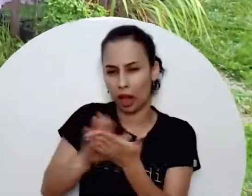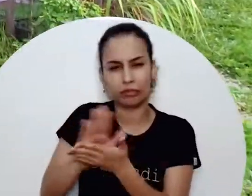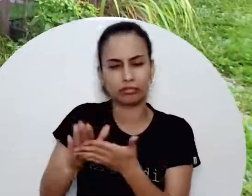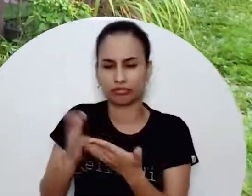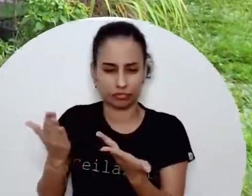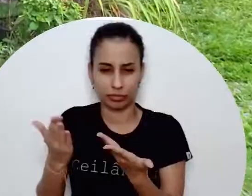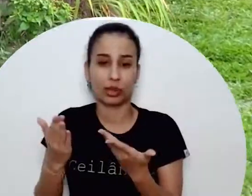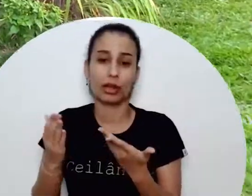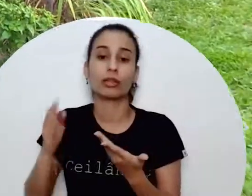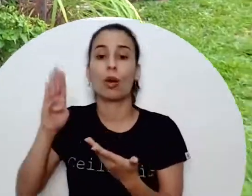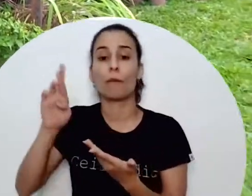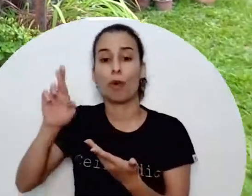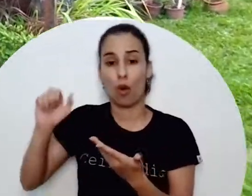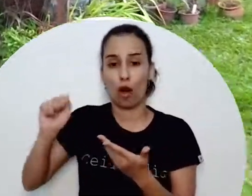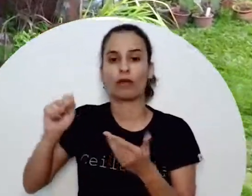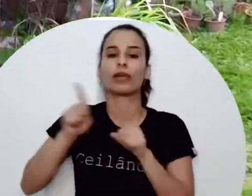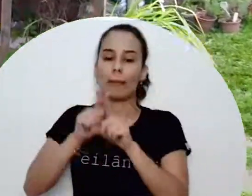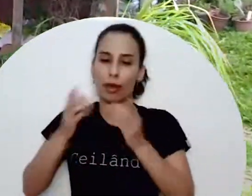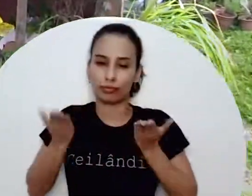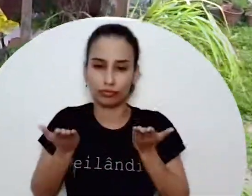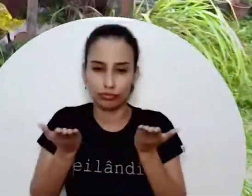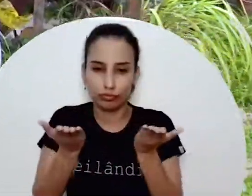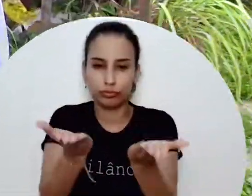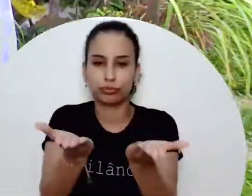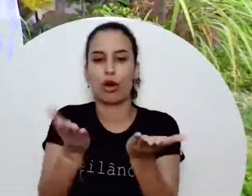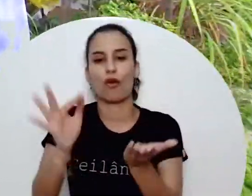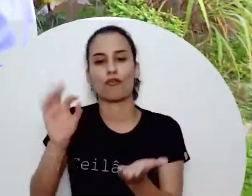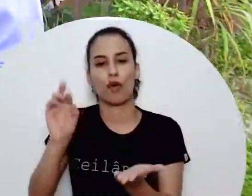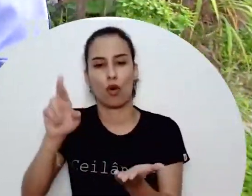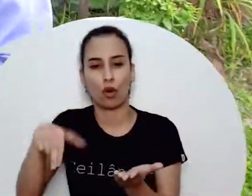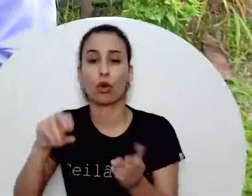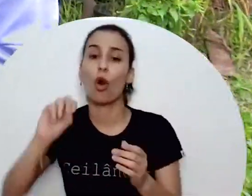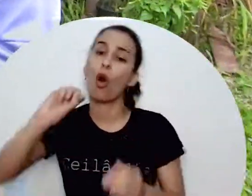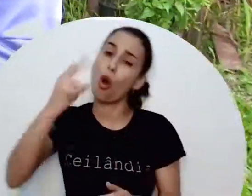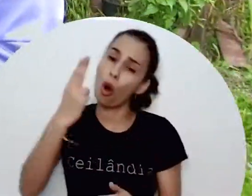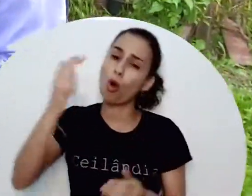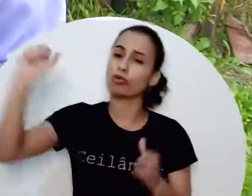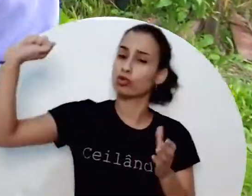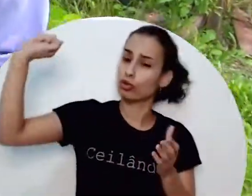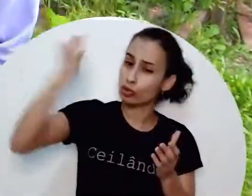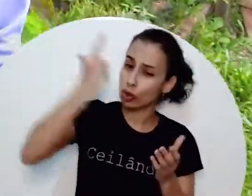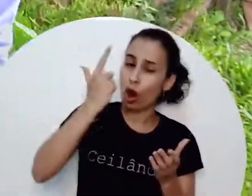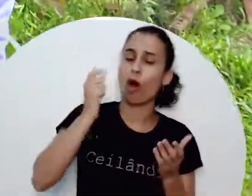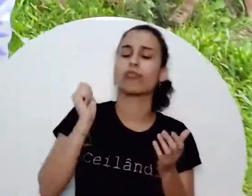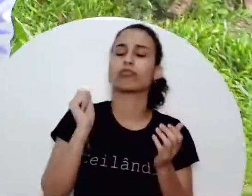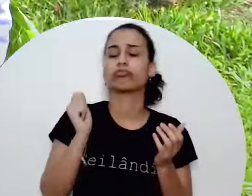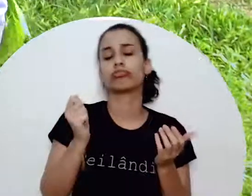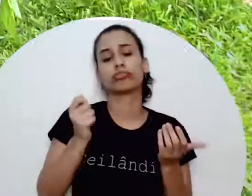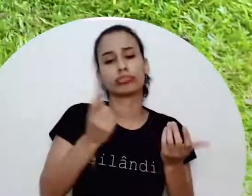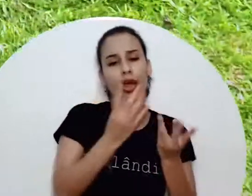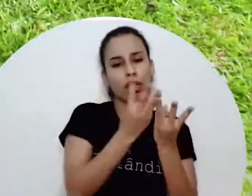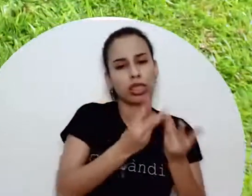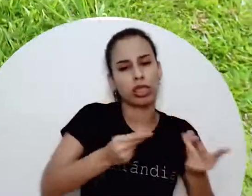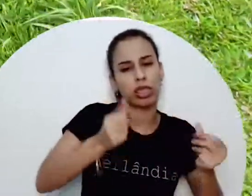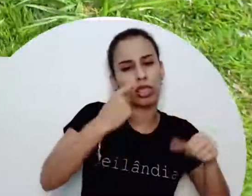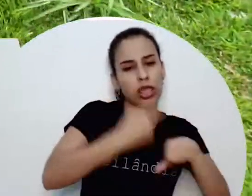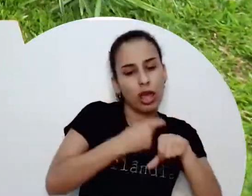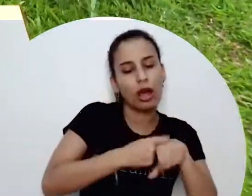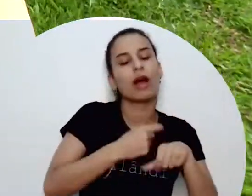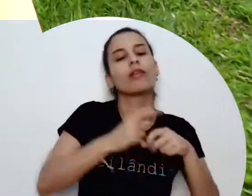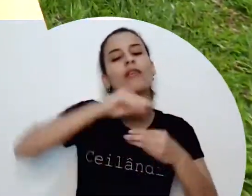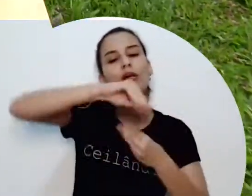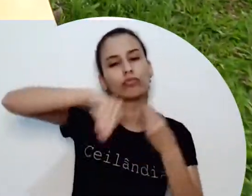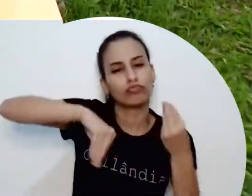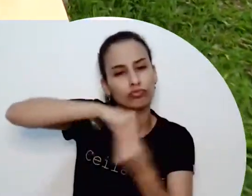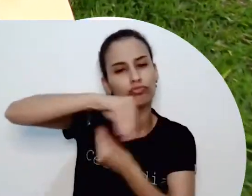passar a borra de café também no forno para ficar bem sequinha, ou no sol. Aí você mistura esse pozinho que você bateu no liquidificador